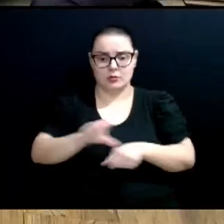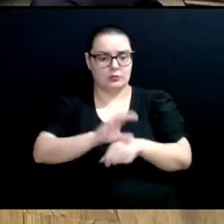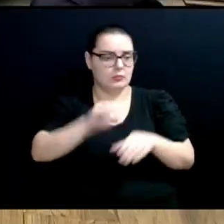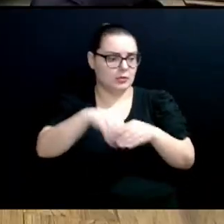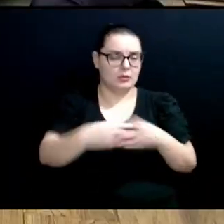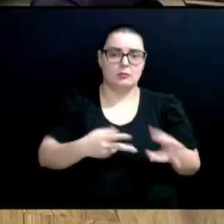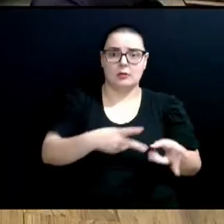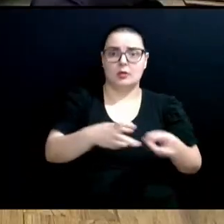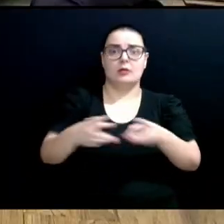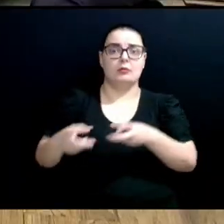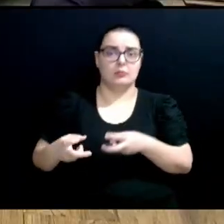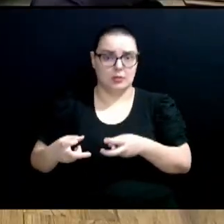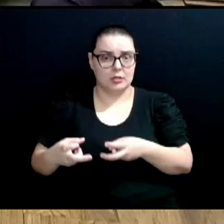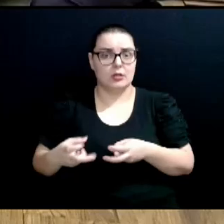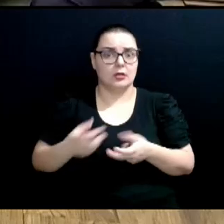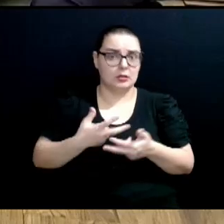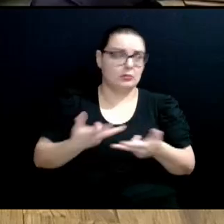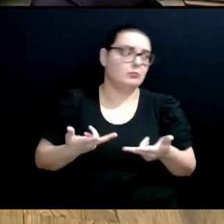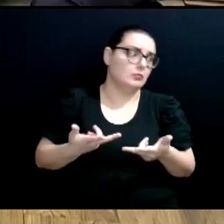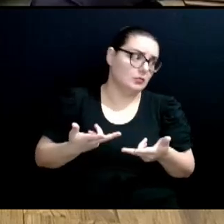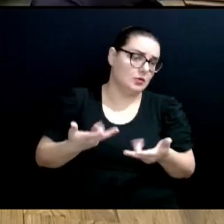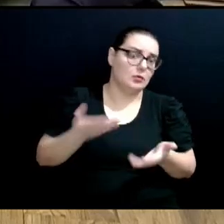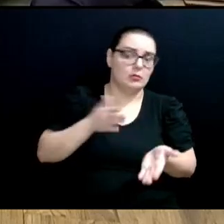algo está fugindo daquilo que é o necessário.